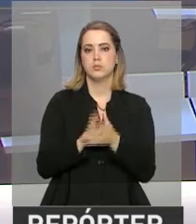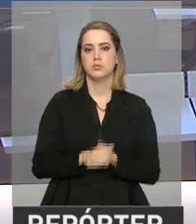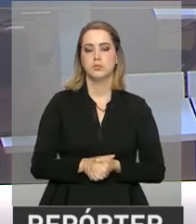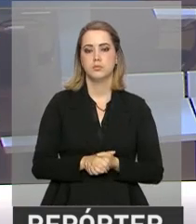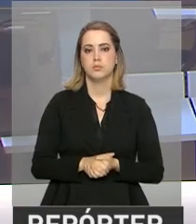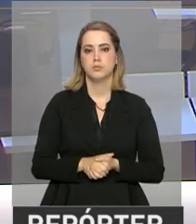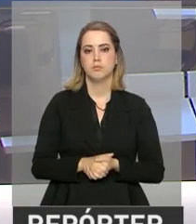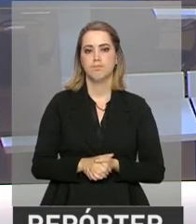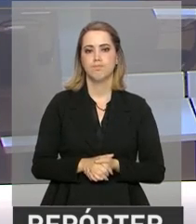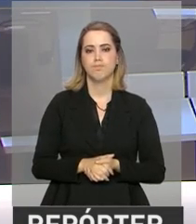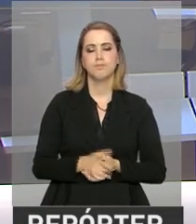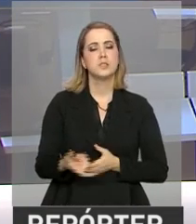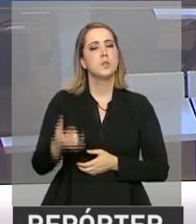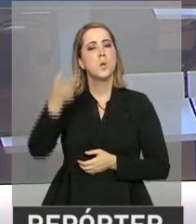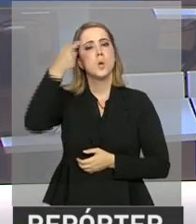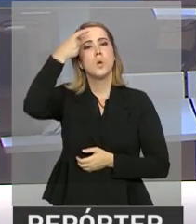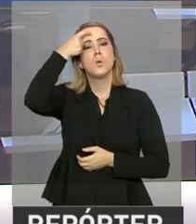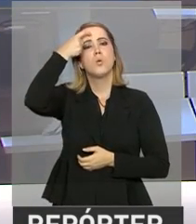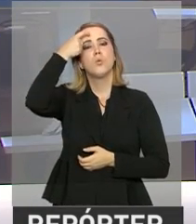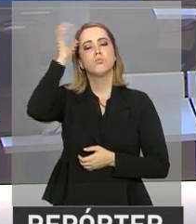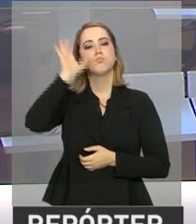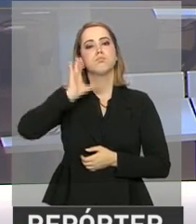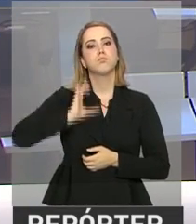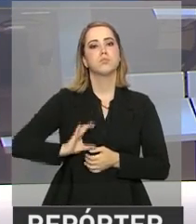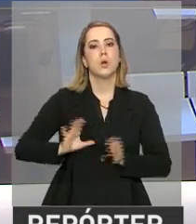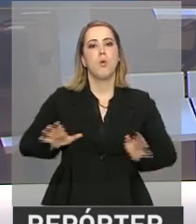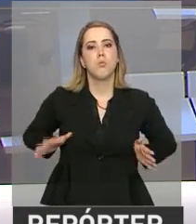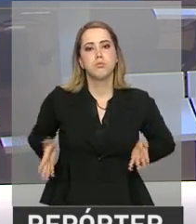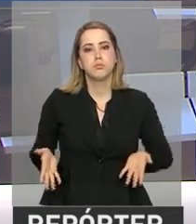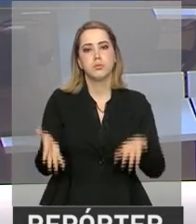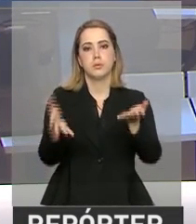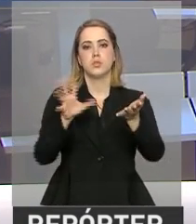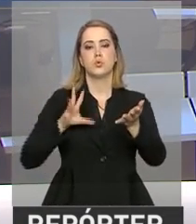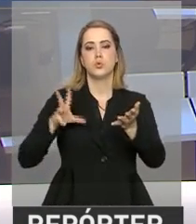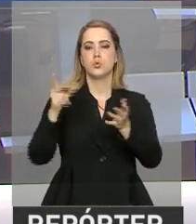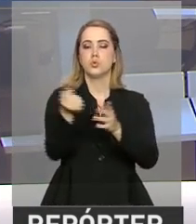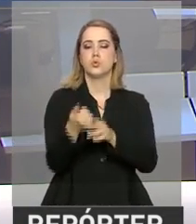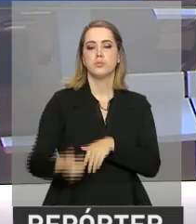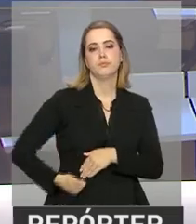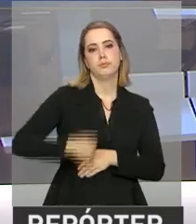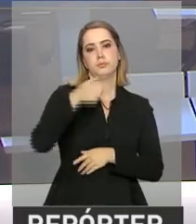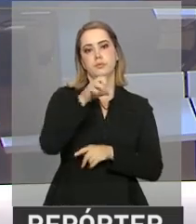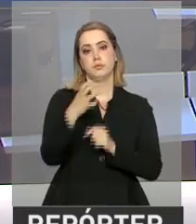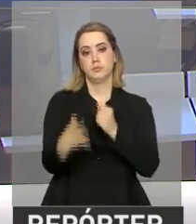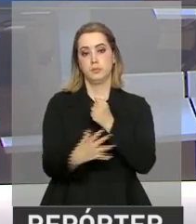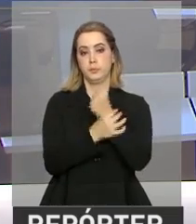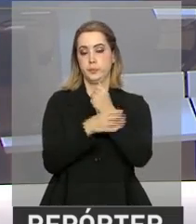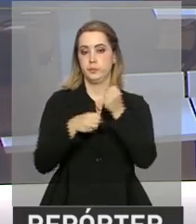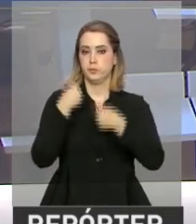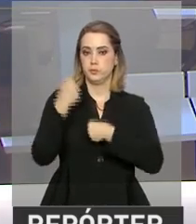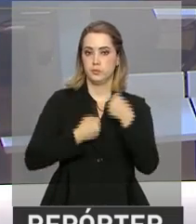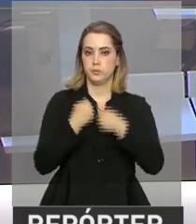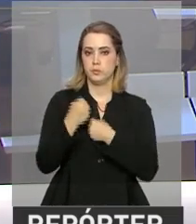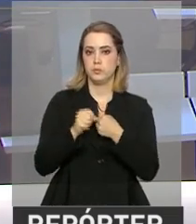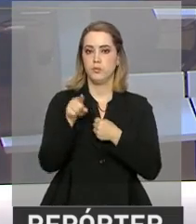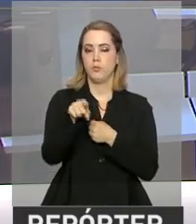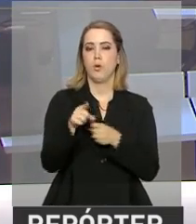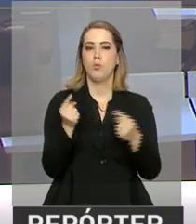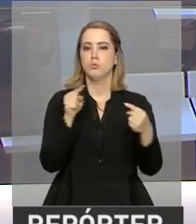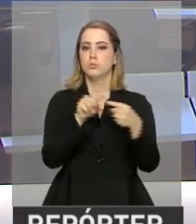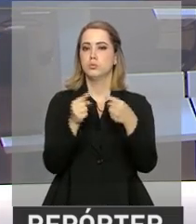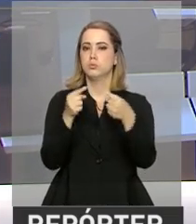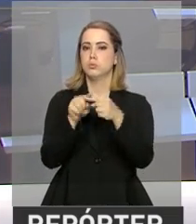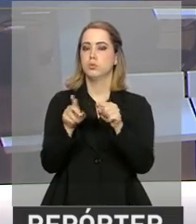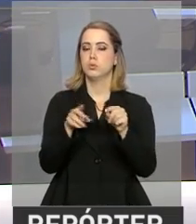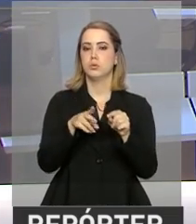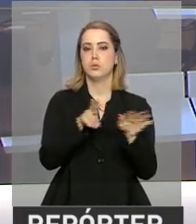conscientizar o cidadão e incentivar a participação de todos para aumentar a segurança no trânsito estes são alguns dos objetivos da